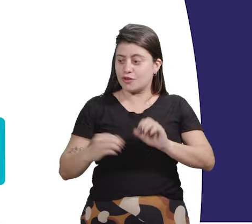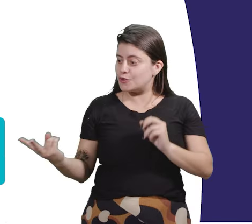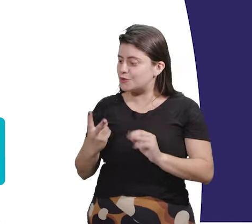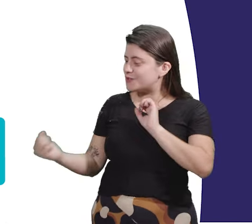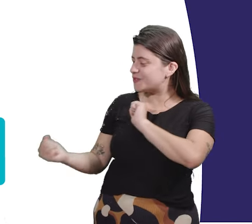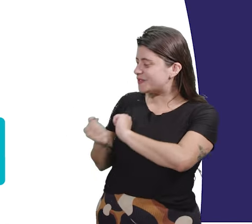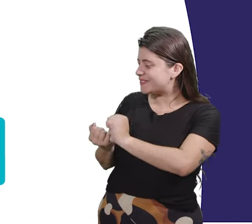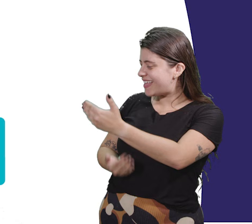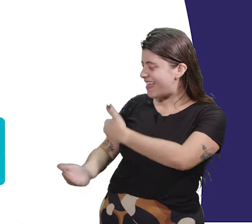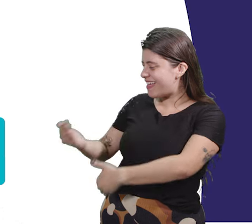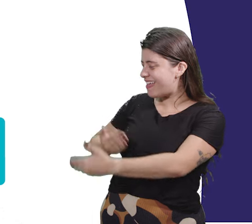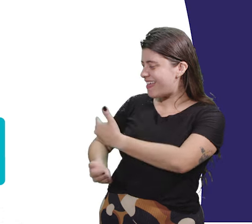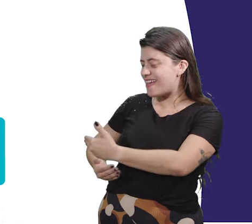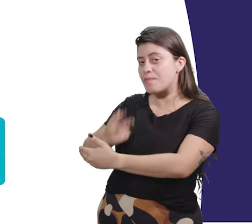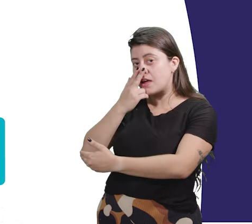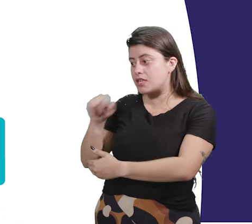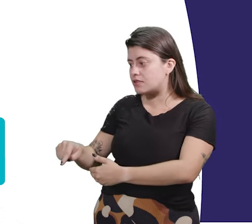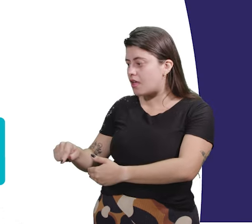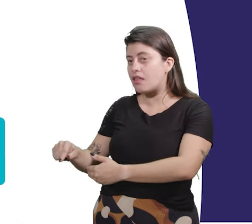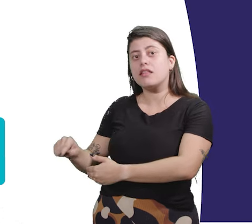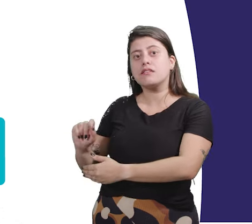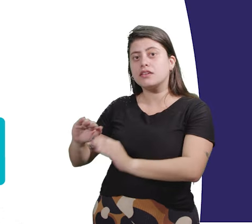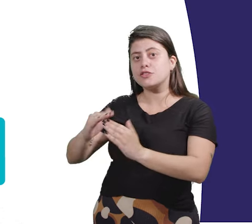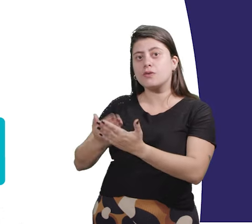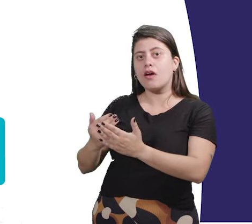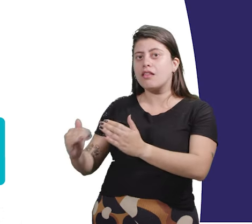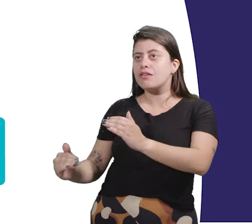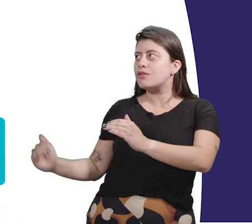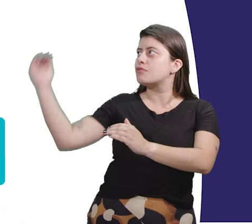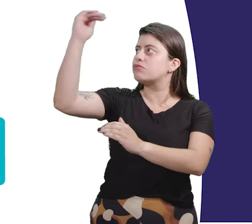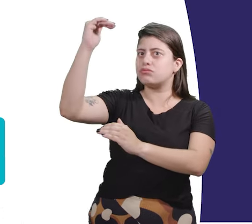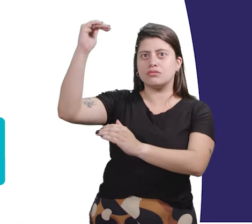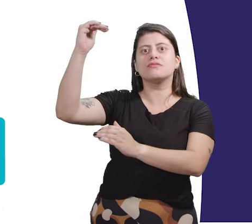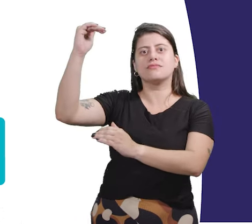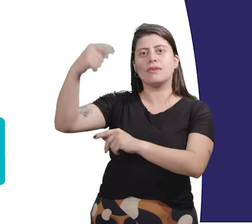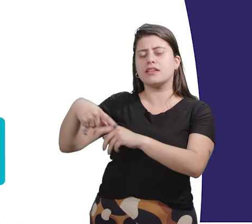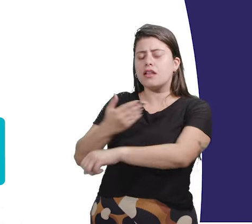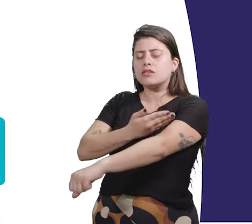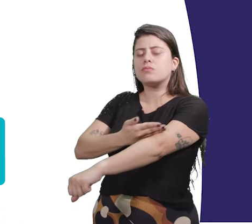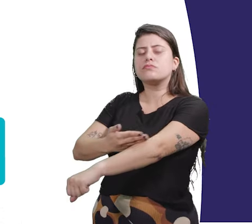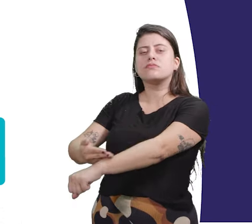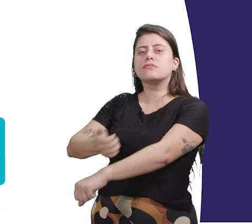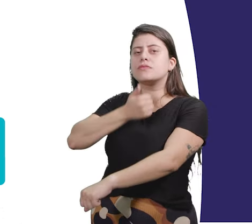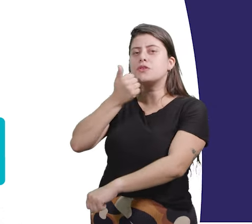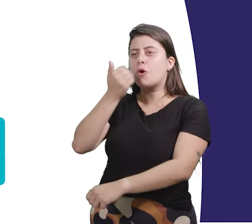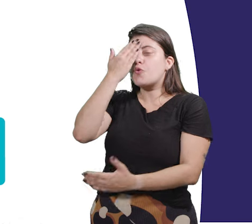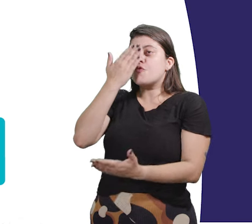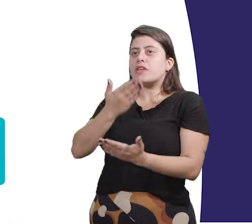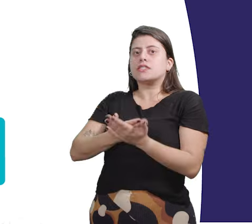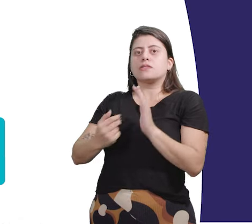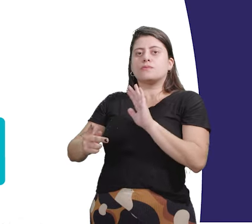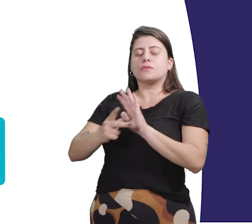cozinha, melhora o desempenho escolar, a disciplina, a criança se torna mais confiante. Então, ter esse tempo